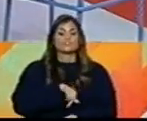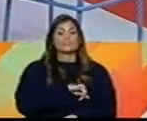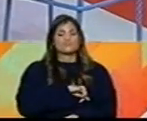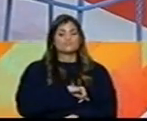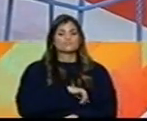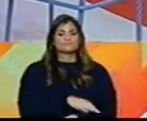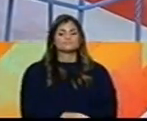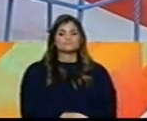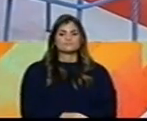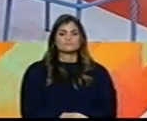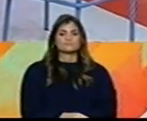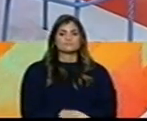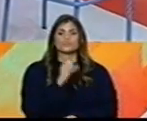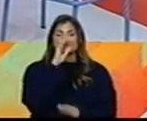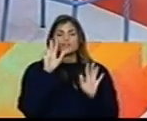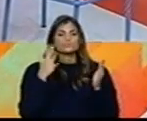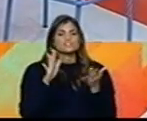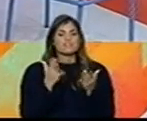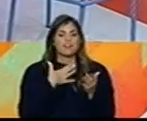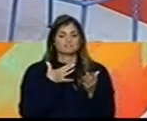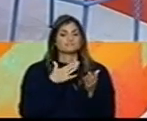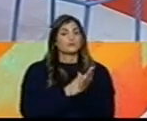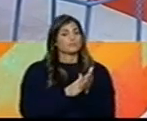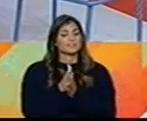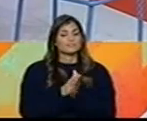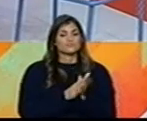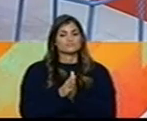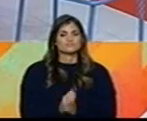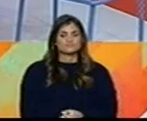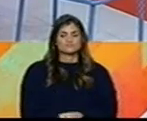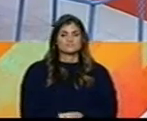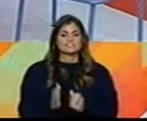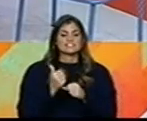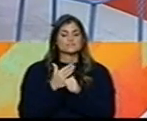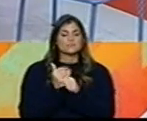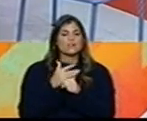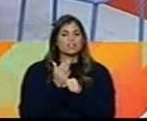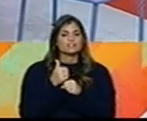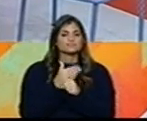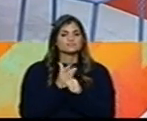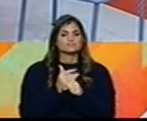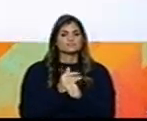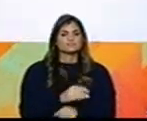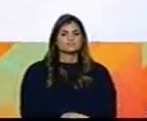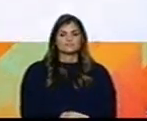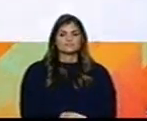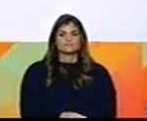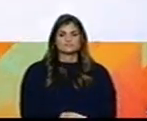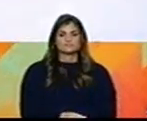sim. É pegar aquilo que a natureza nos dá. Sim, sim, sim. É? Cebola bem picadinha. Picadinha.